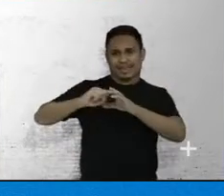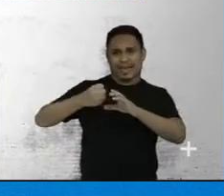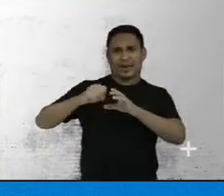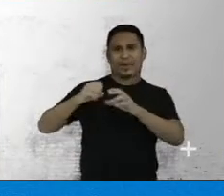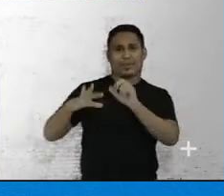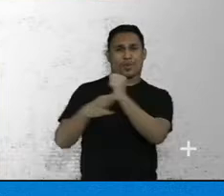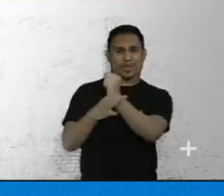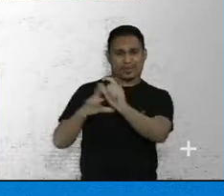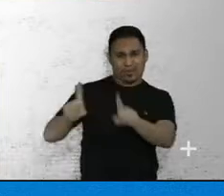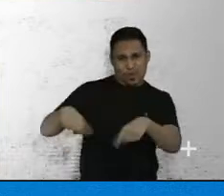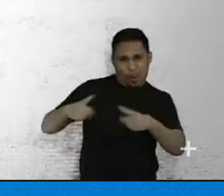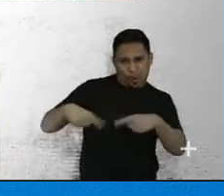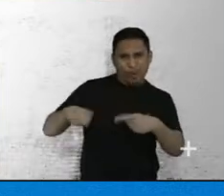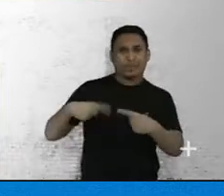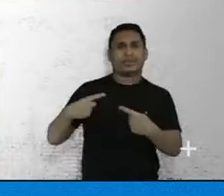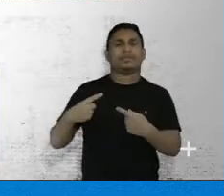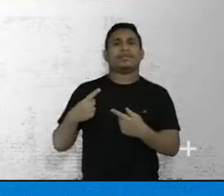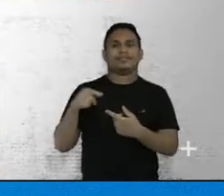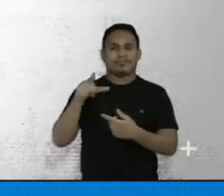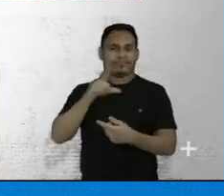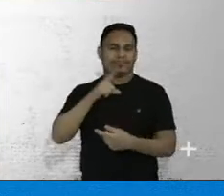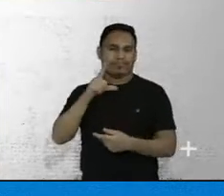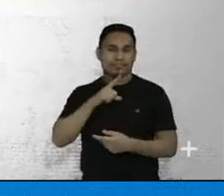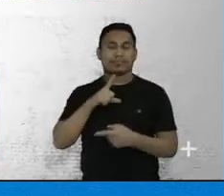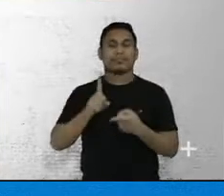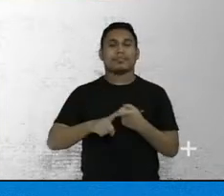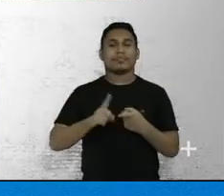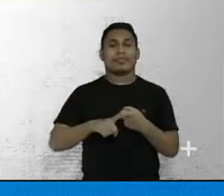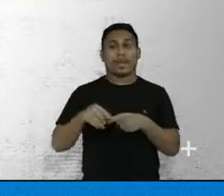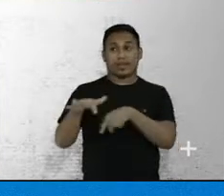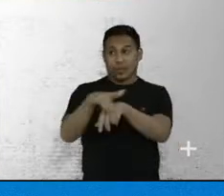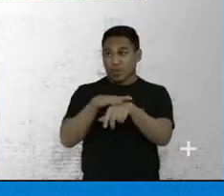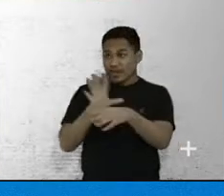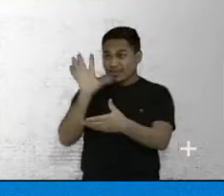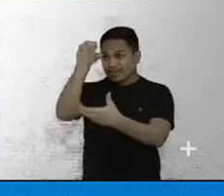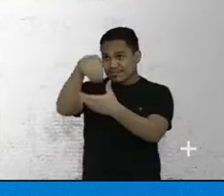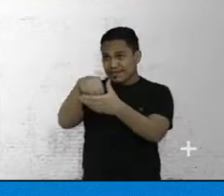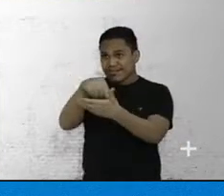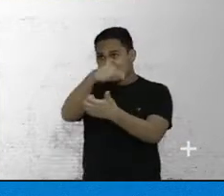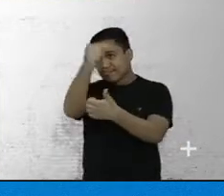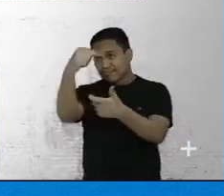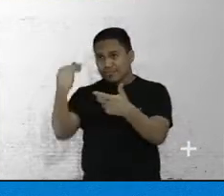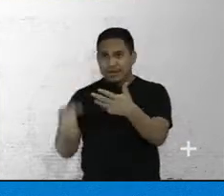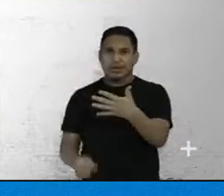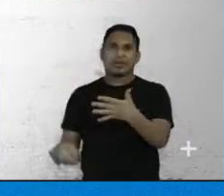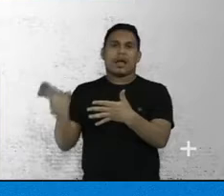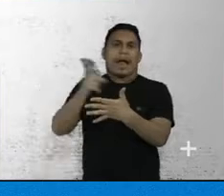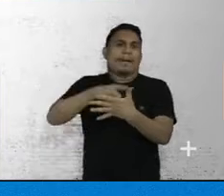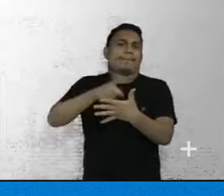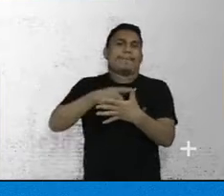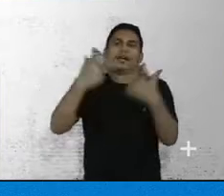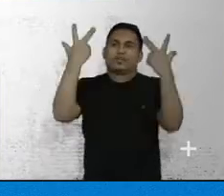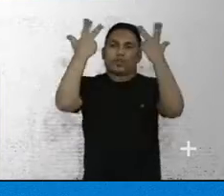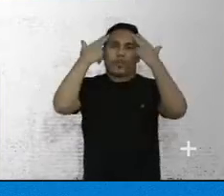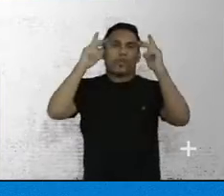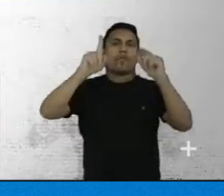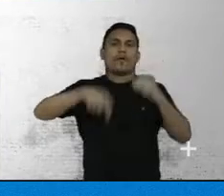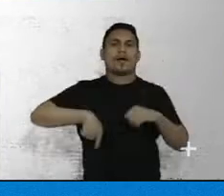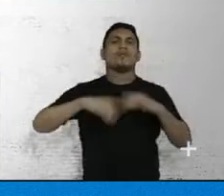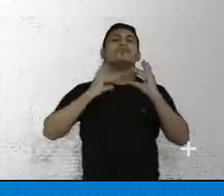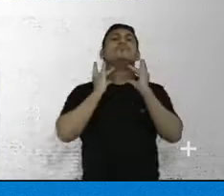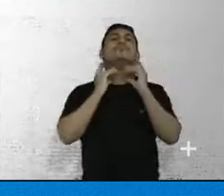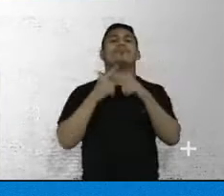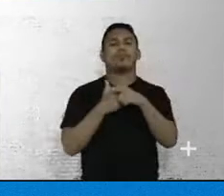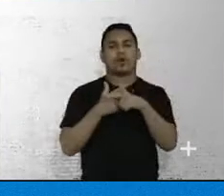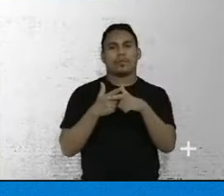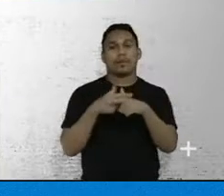100 doenças autoimunes. Dentre essas doenças autoimunes, é a mais comum. De forma que acomete cerca